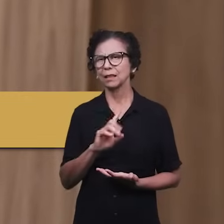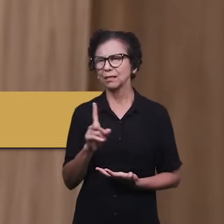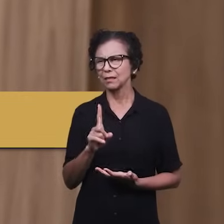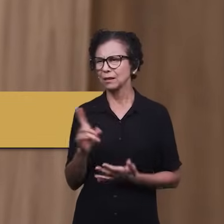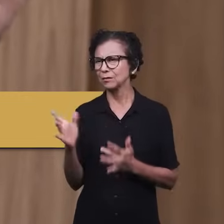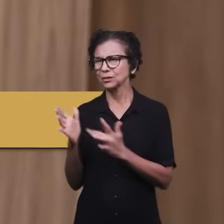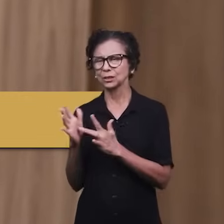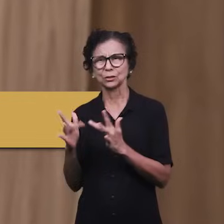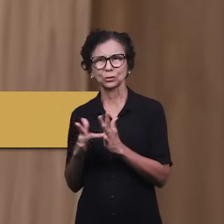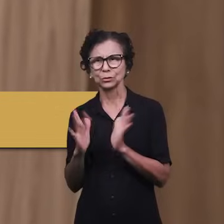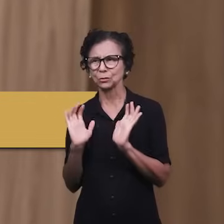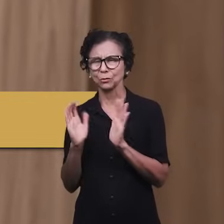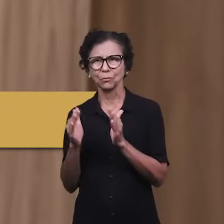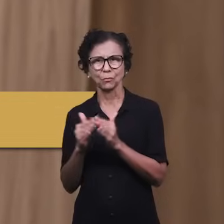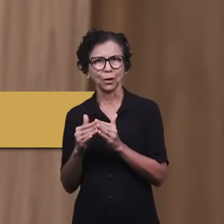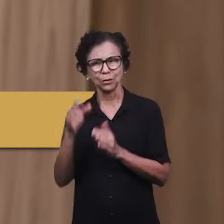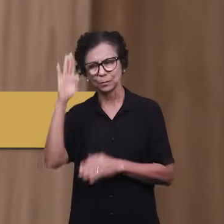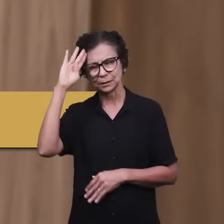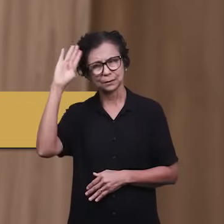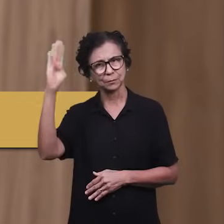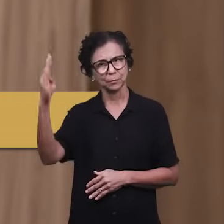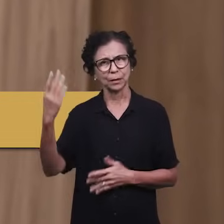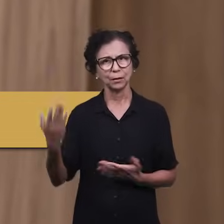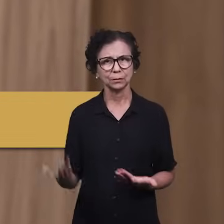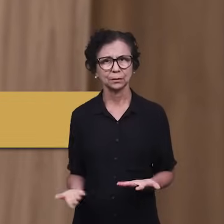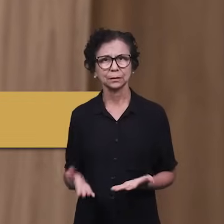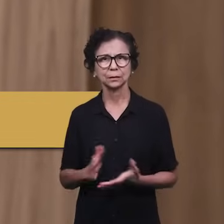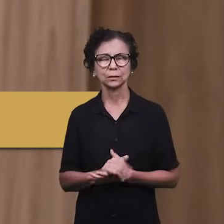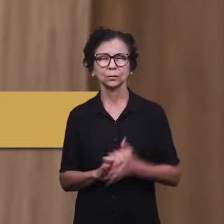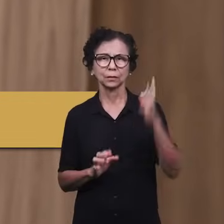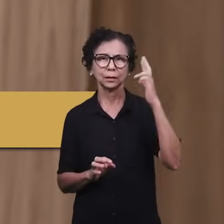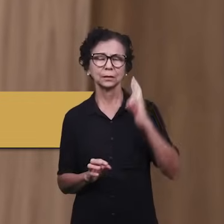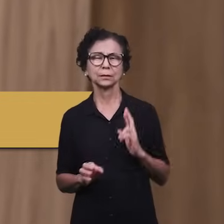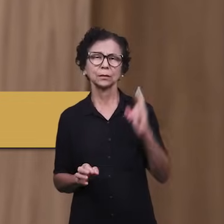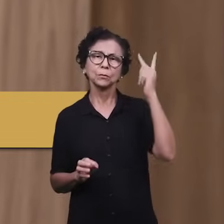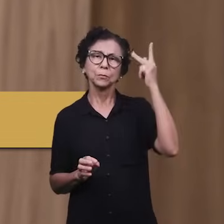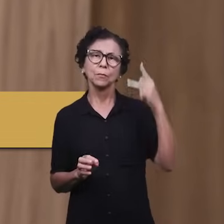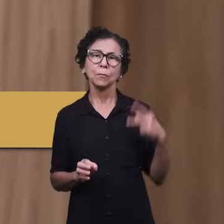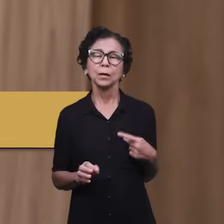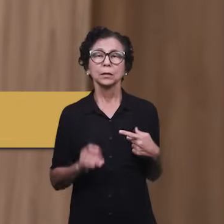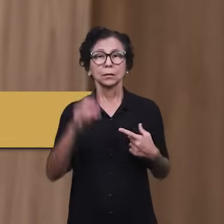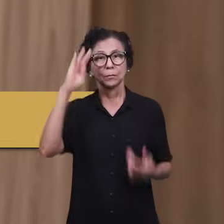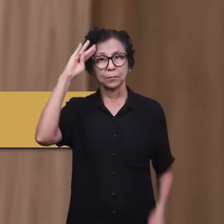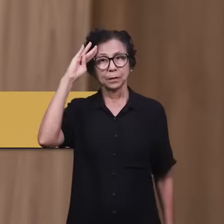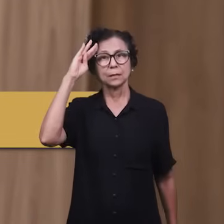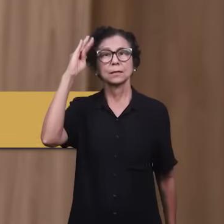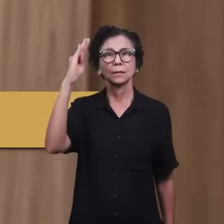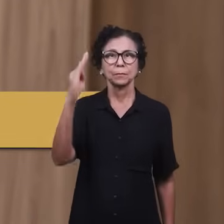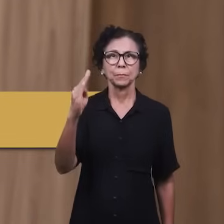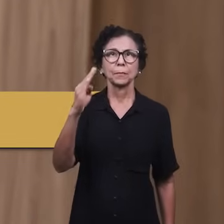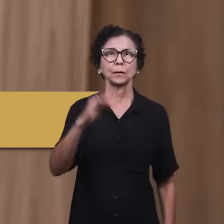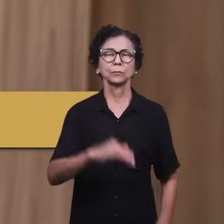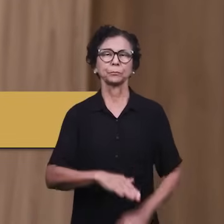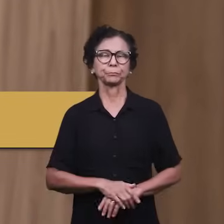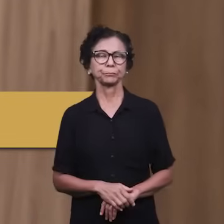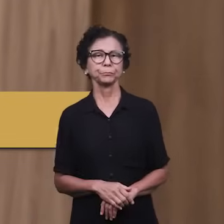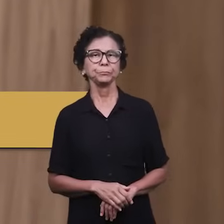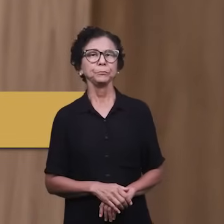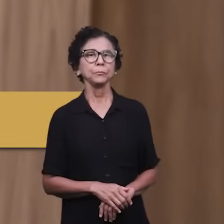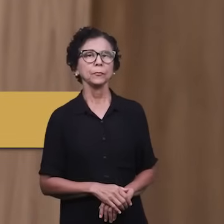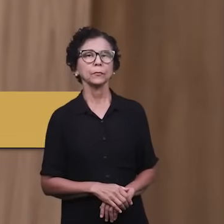Senhor Jesus. Isso para nós é um grande alerta, porque todas as vezes que o culto acontece, não